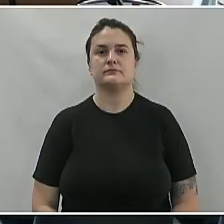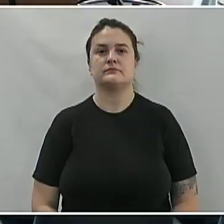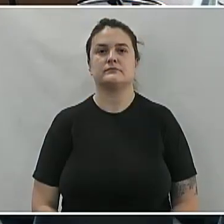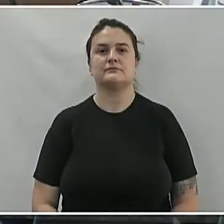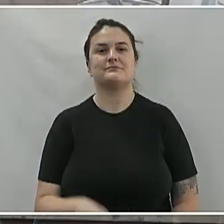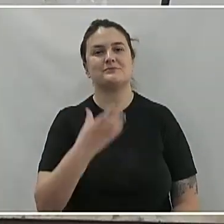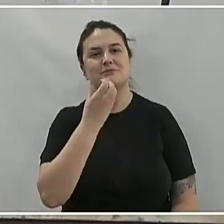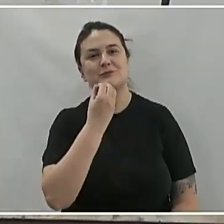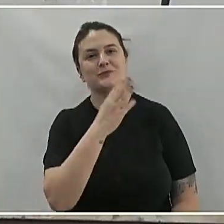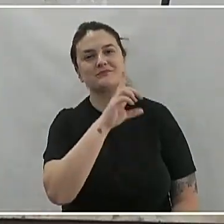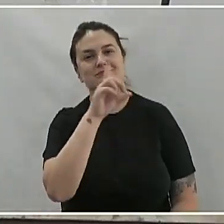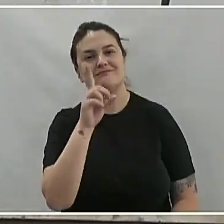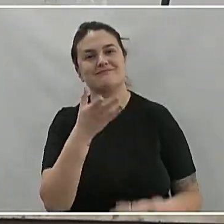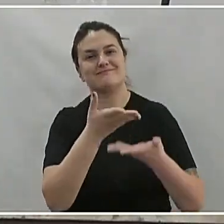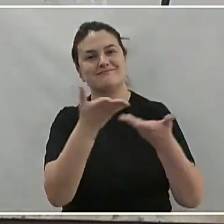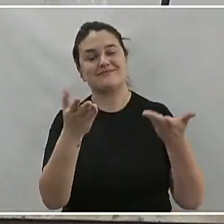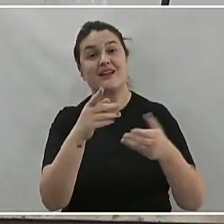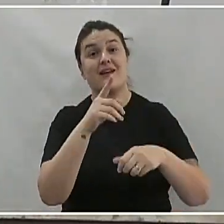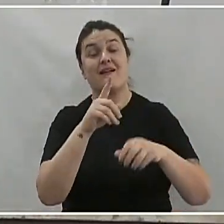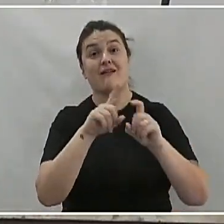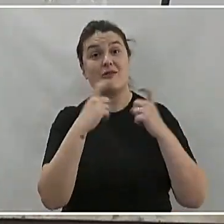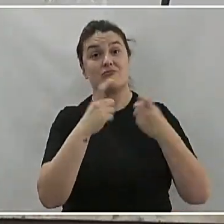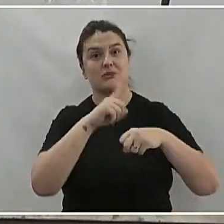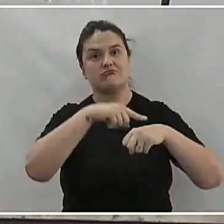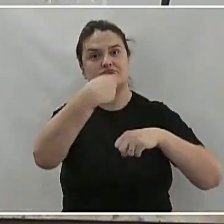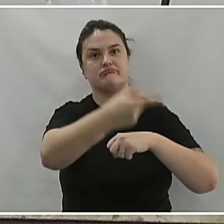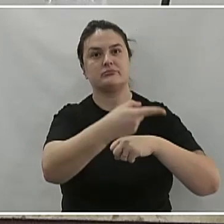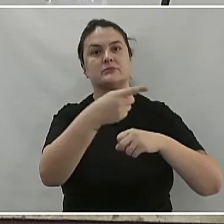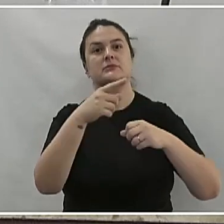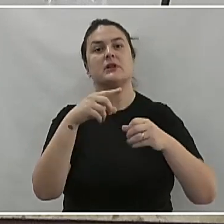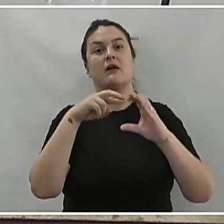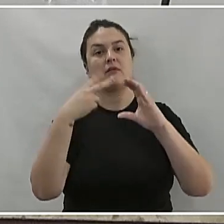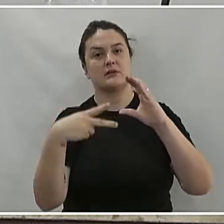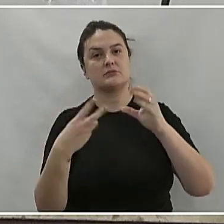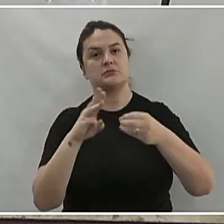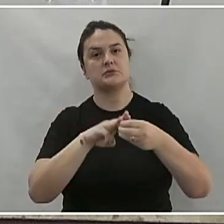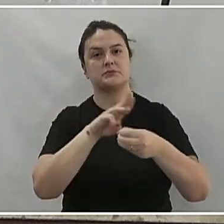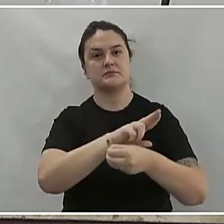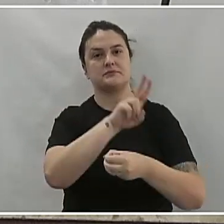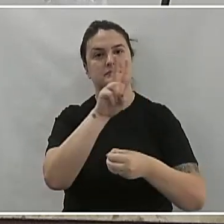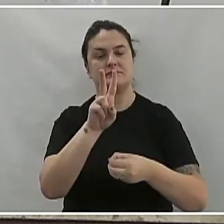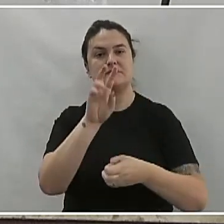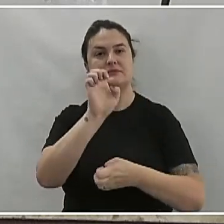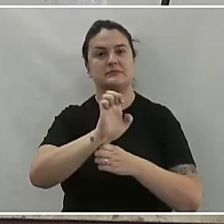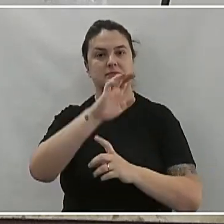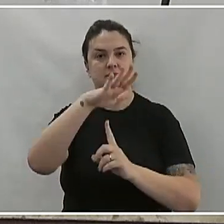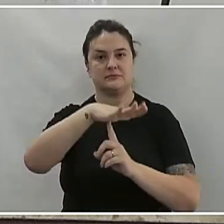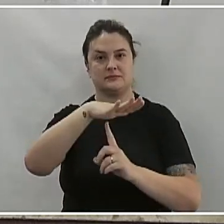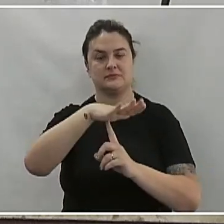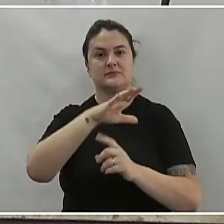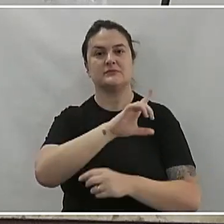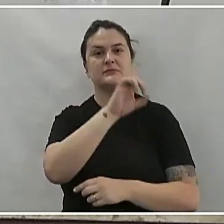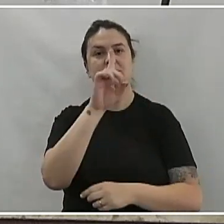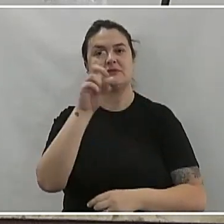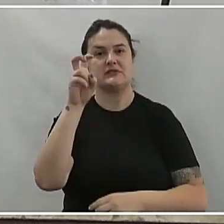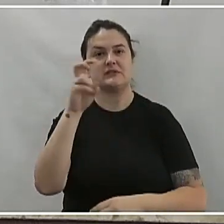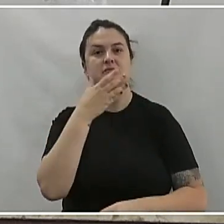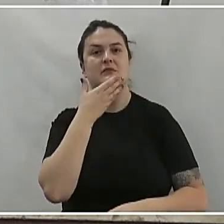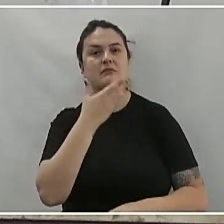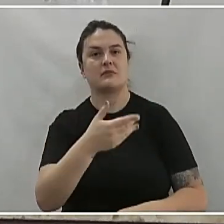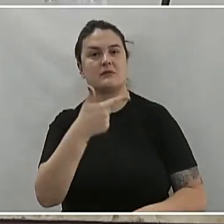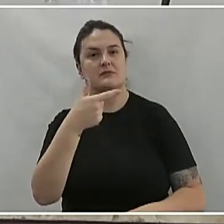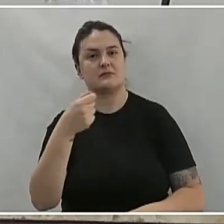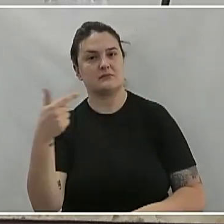Bom dia a todos. Reunião extraordinária da Câmara Municipal de União da Vitória, Estado do Paraná, dia 5 de